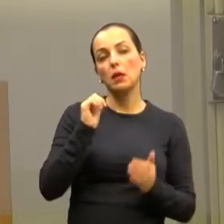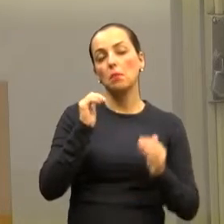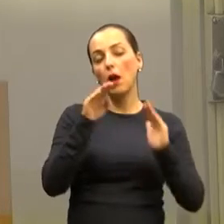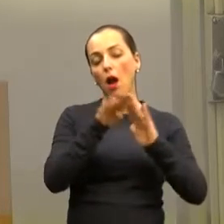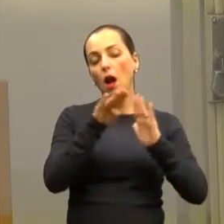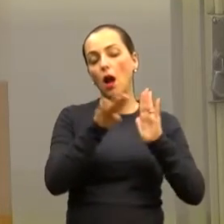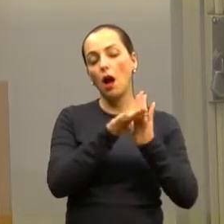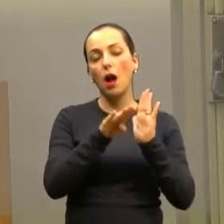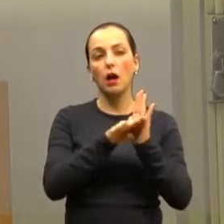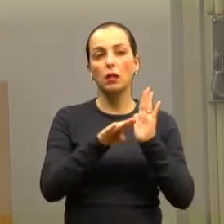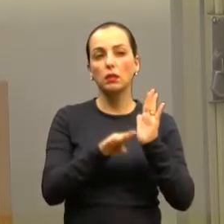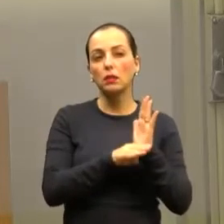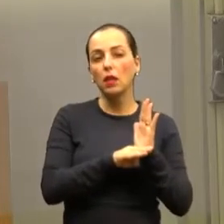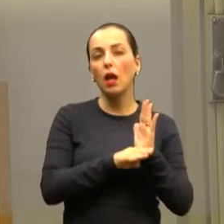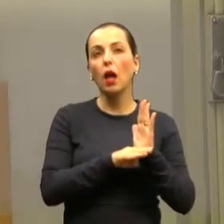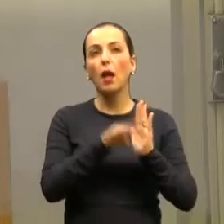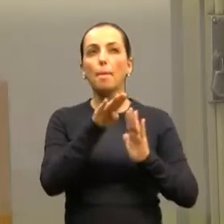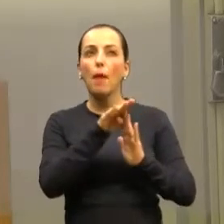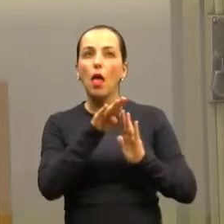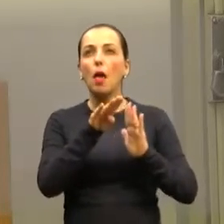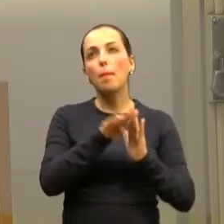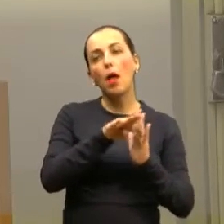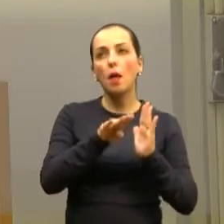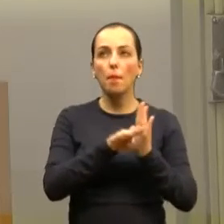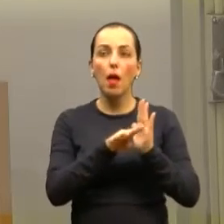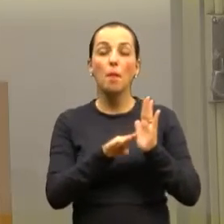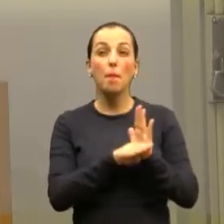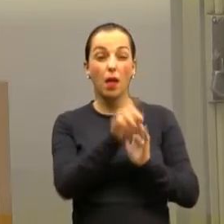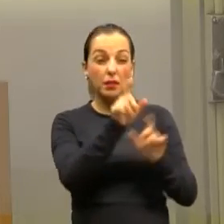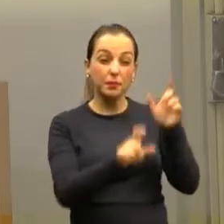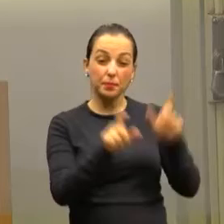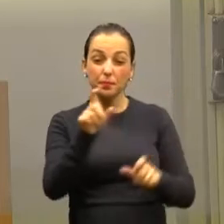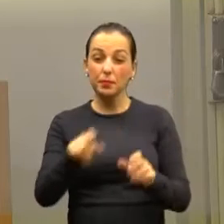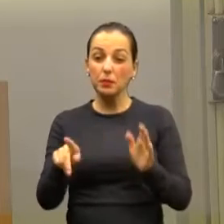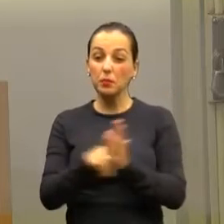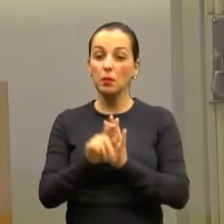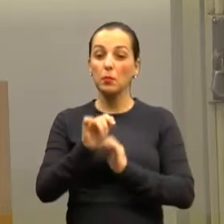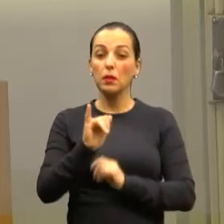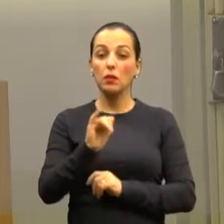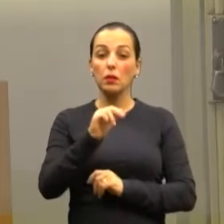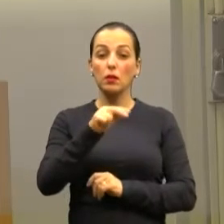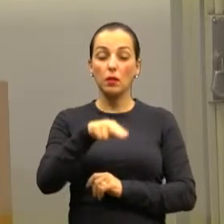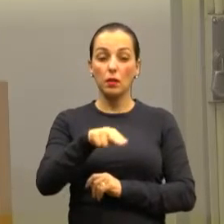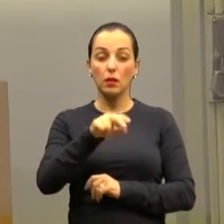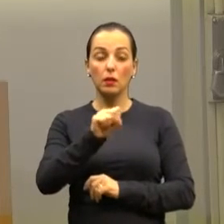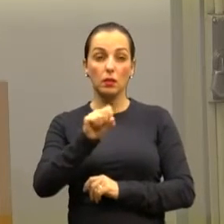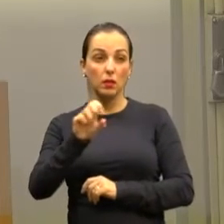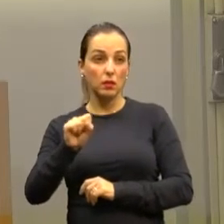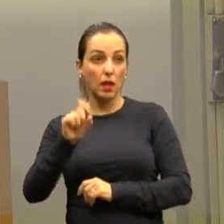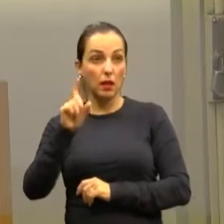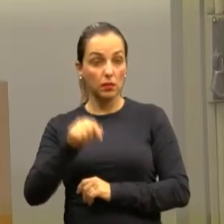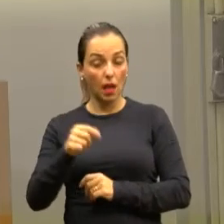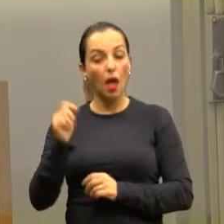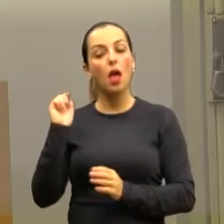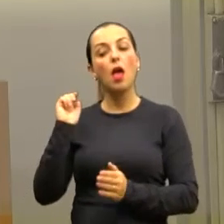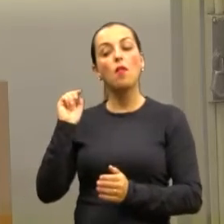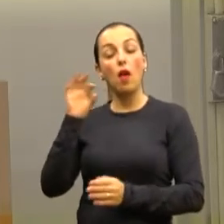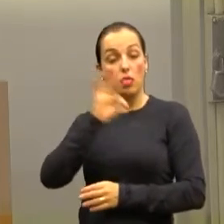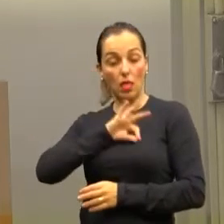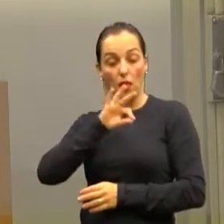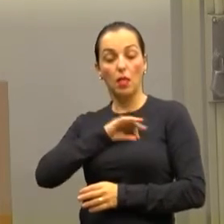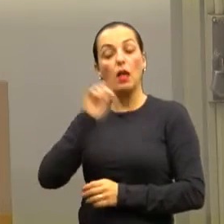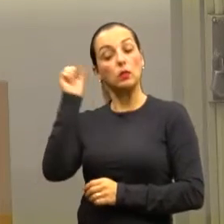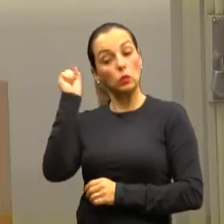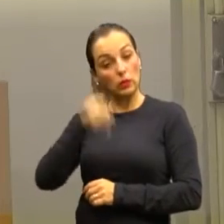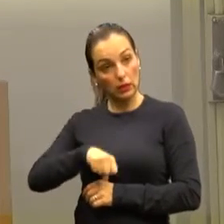ordem certa alimentares é Então esse é esse pessoal é do INSS esse pessoa não m-22 vai receber então